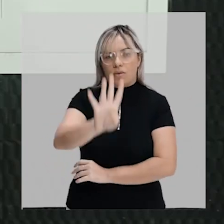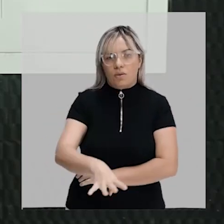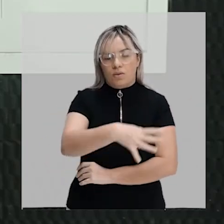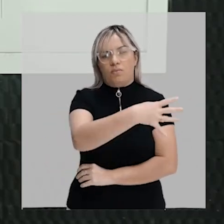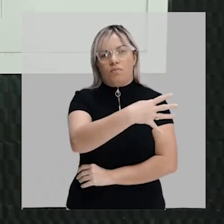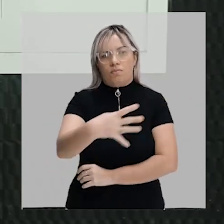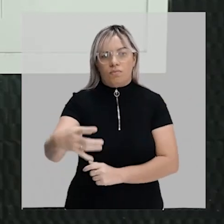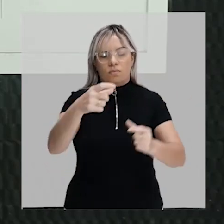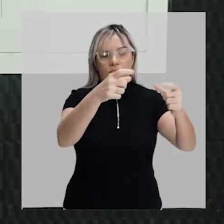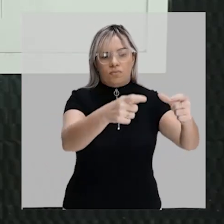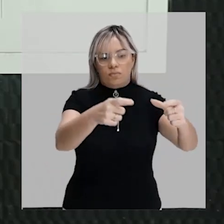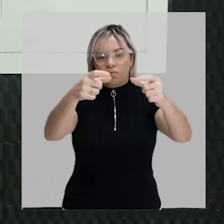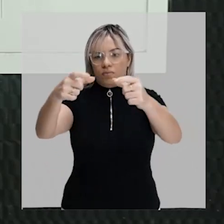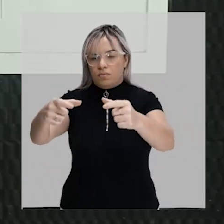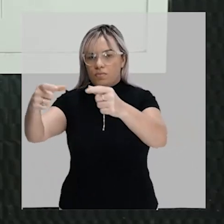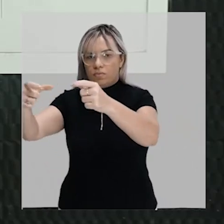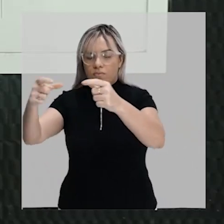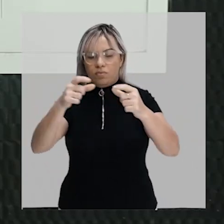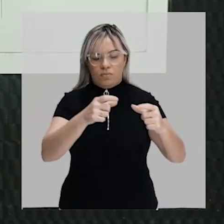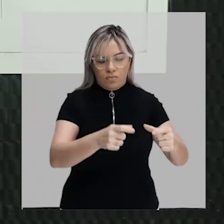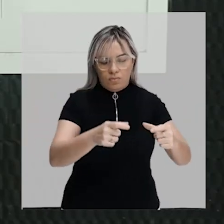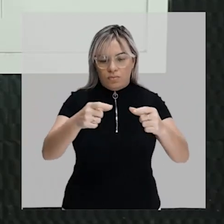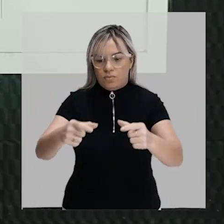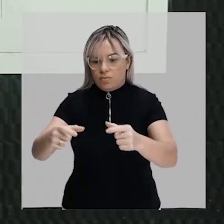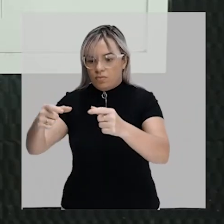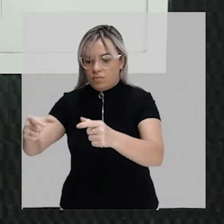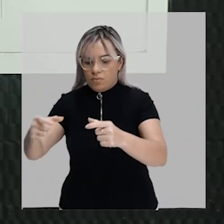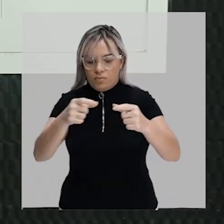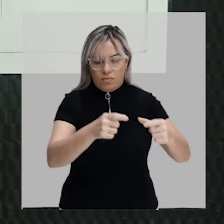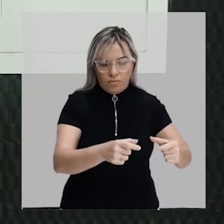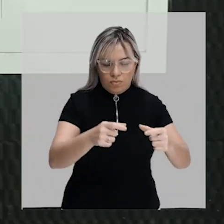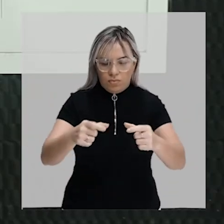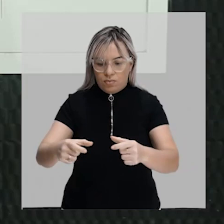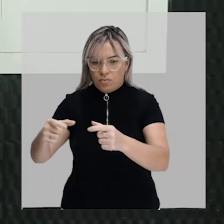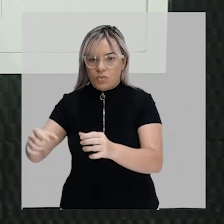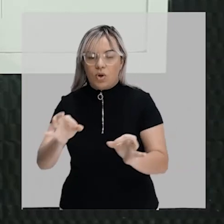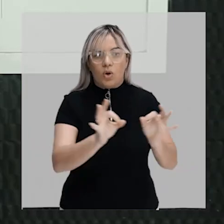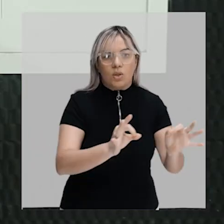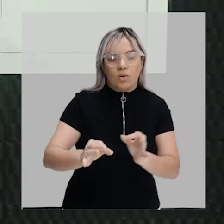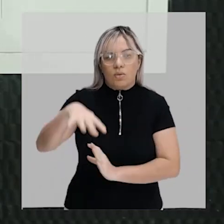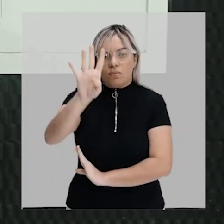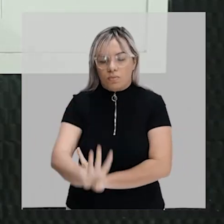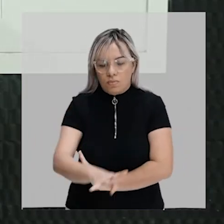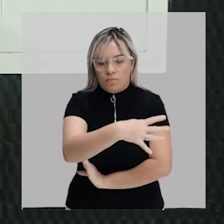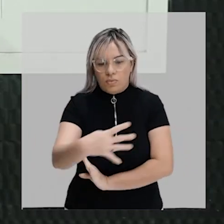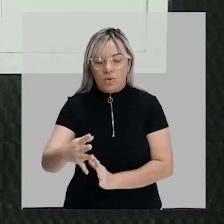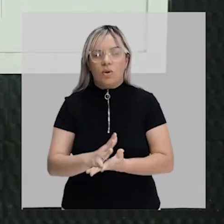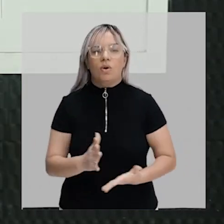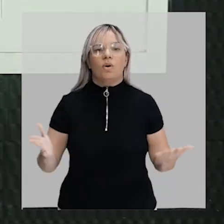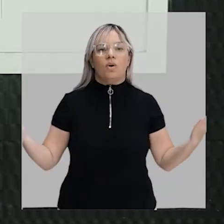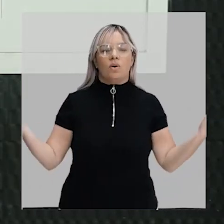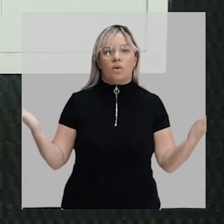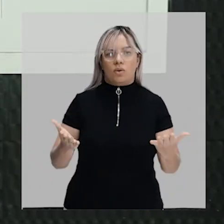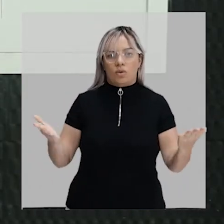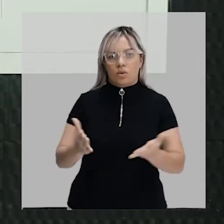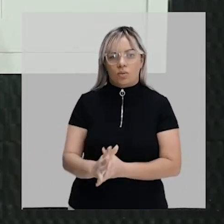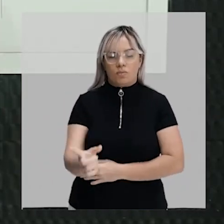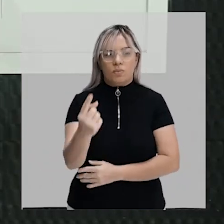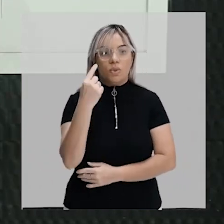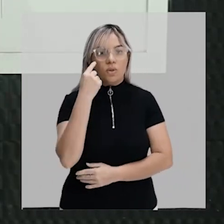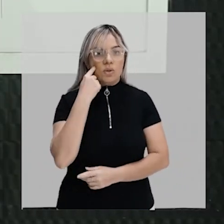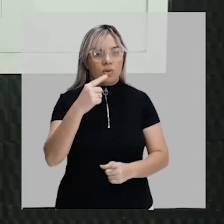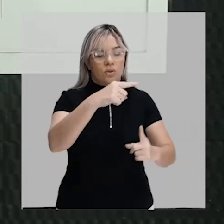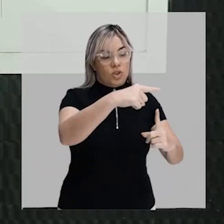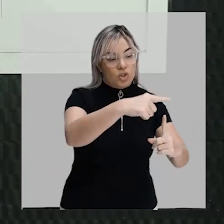esses números em linhas e colunas você tá montando uma matriz beleza e na aula de hoje a gente vai ver tipos de